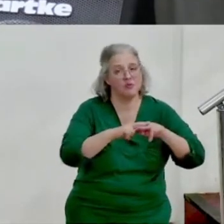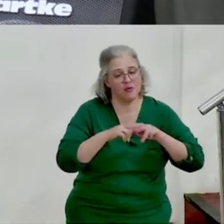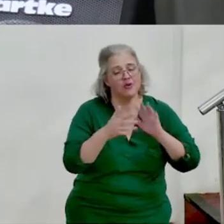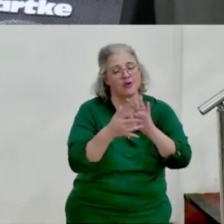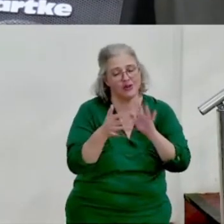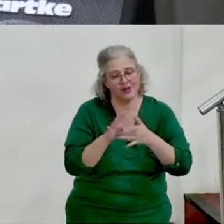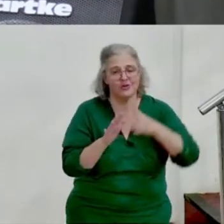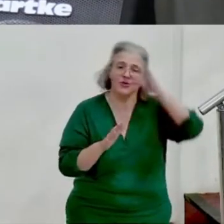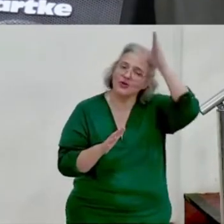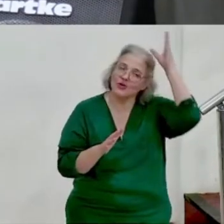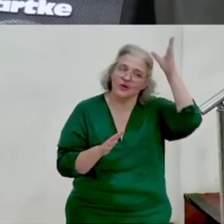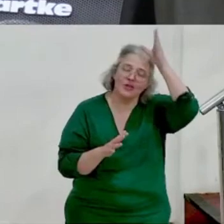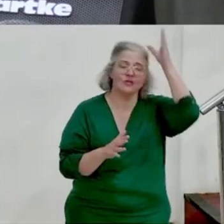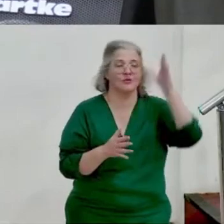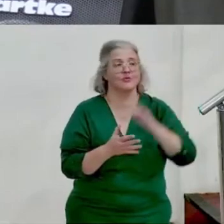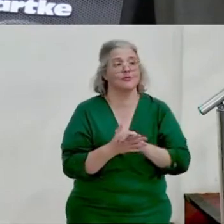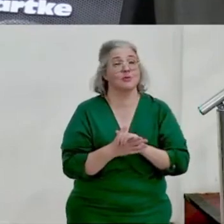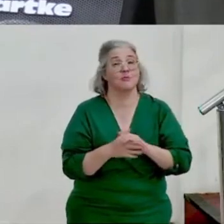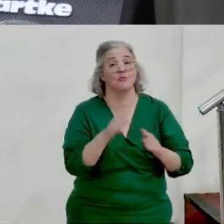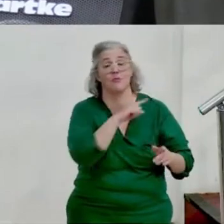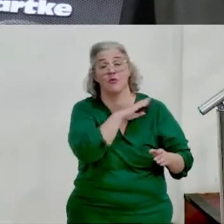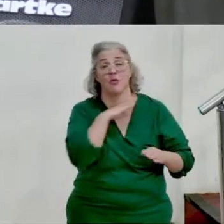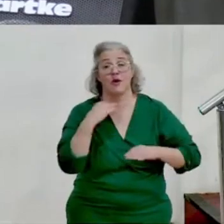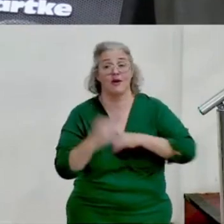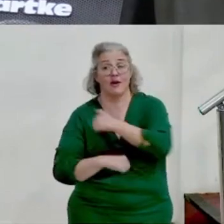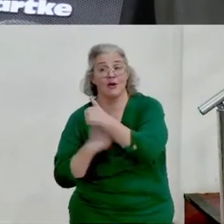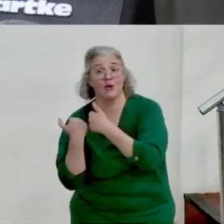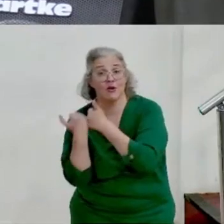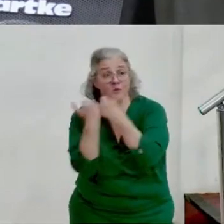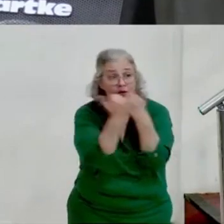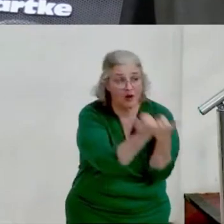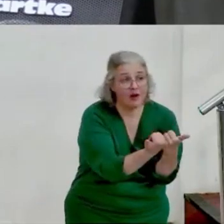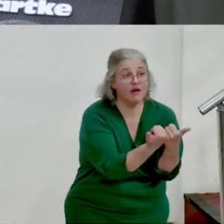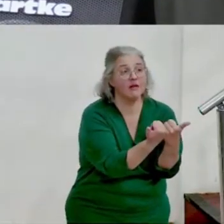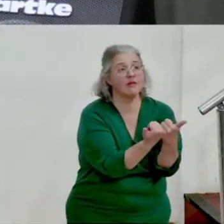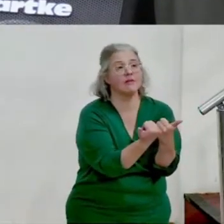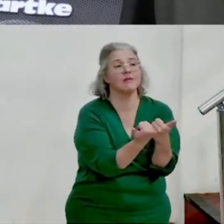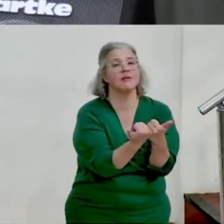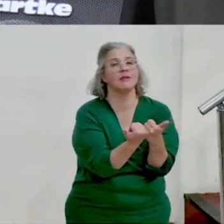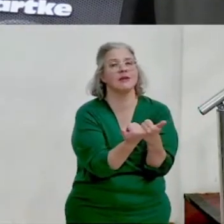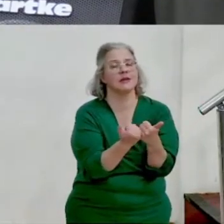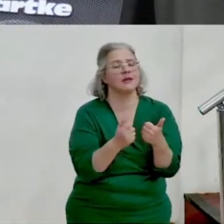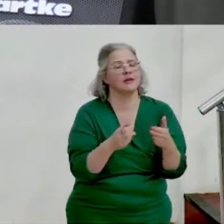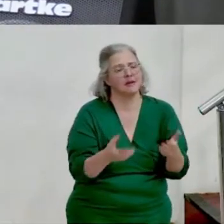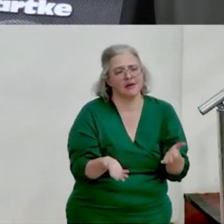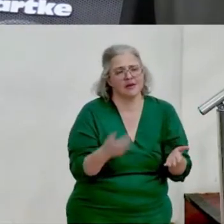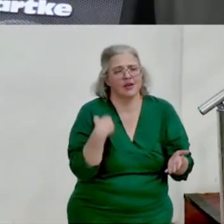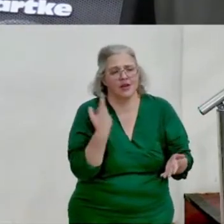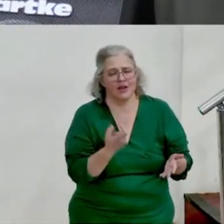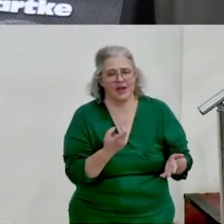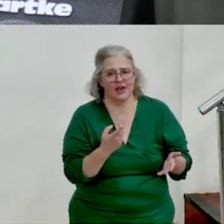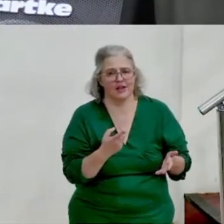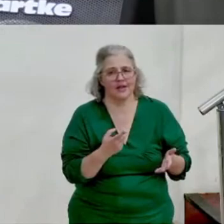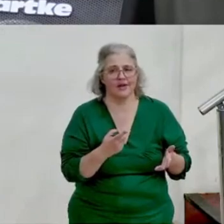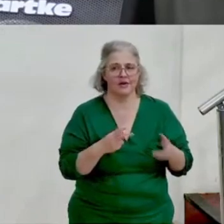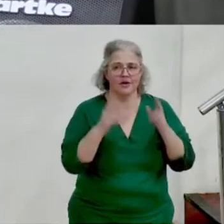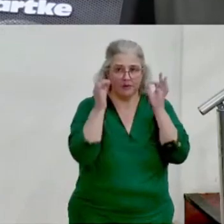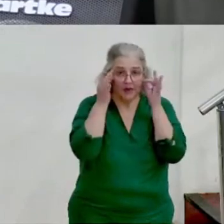Jesus Cristo, que morreu por nós, para que, quer vigiemos, quer